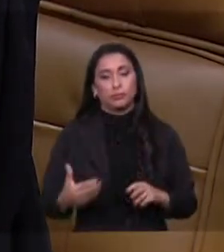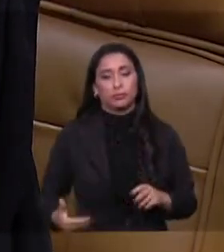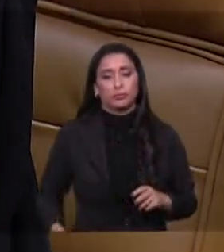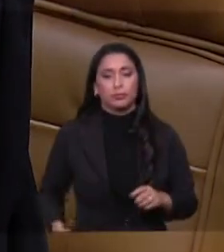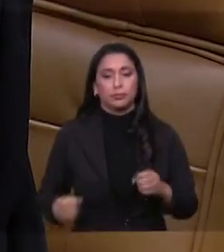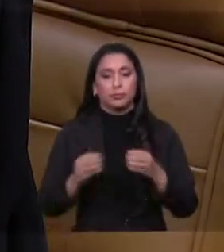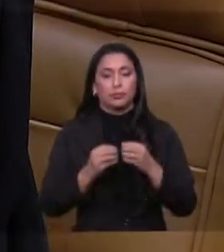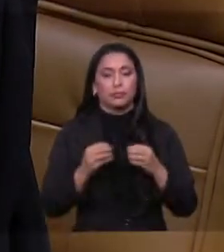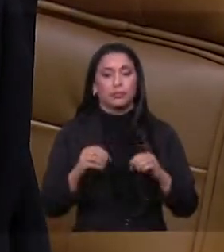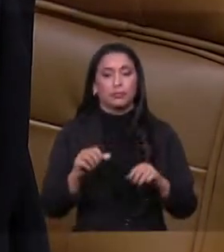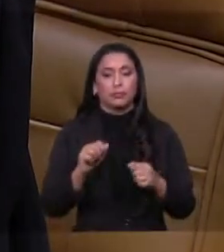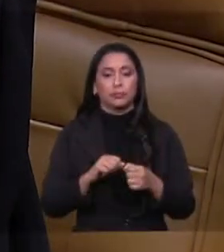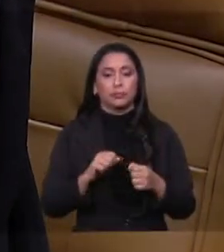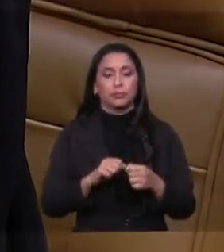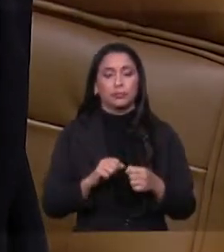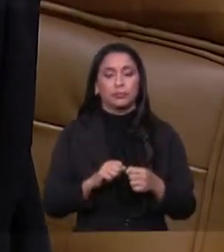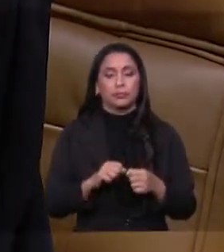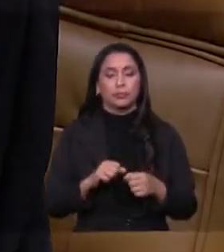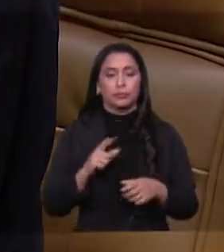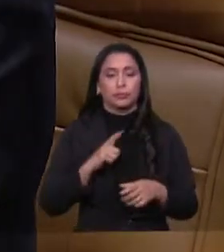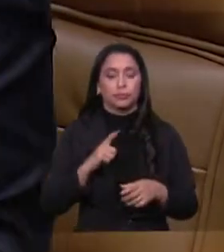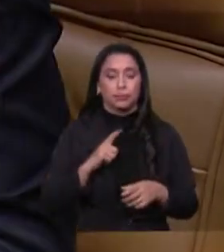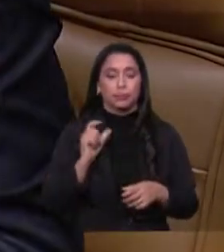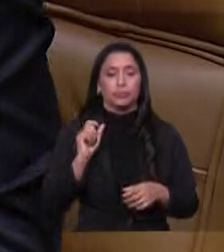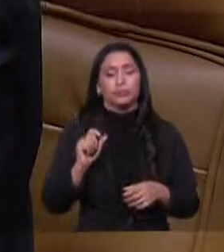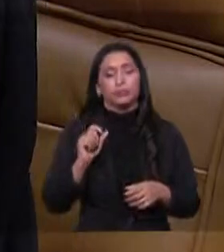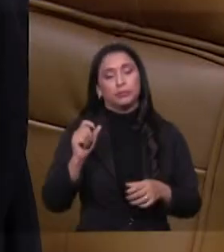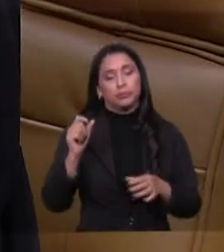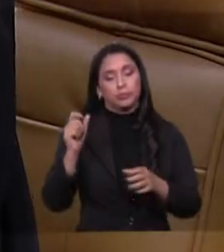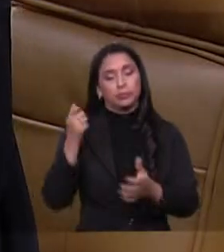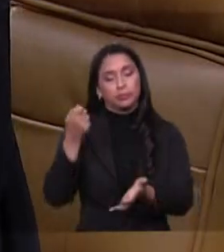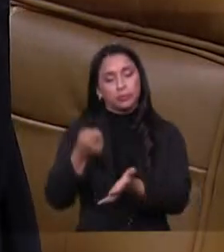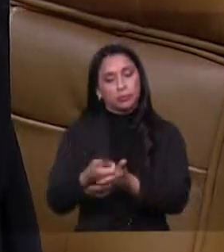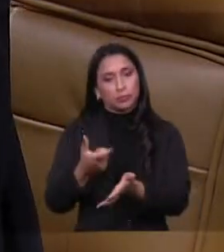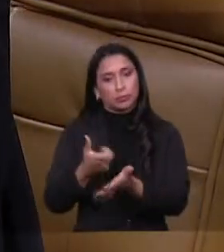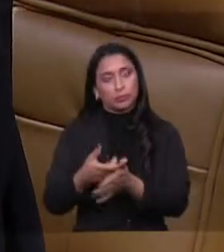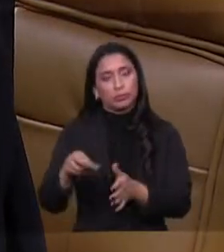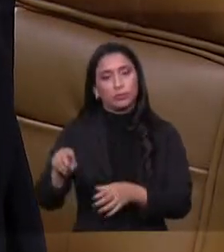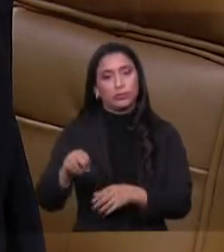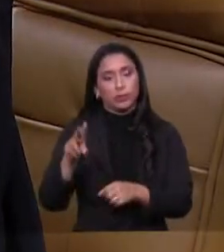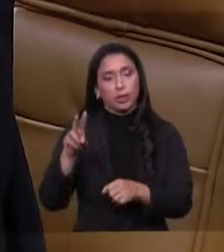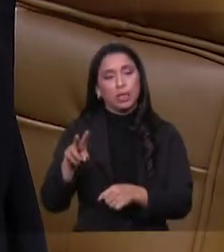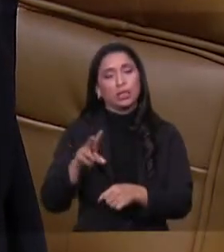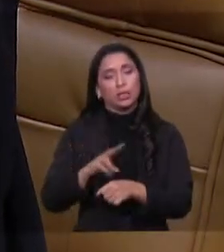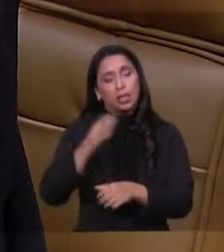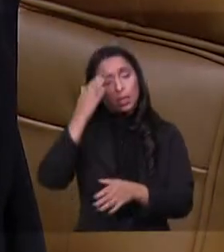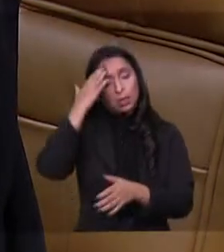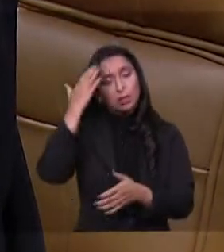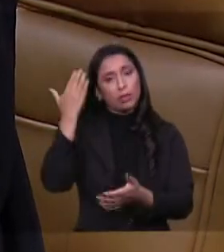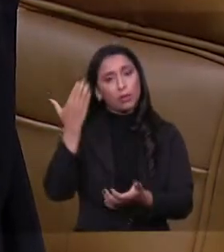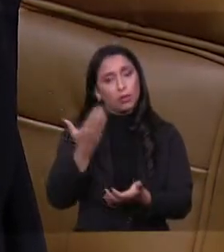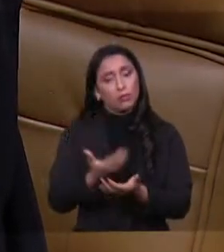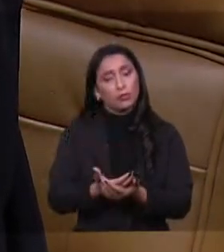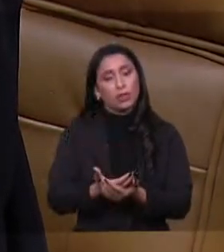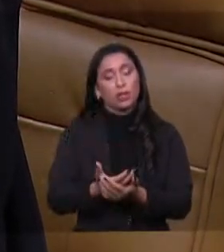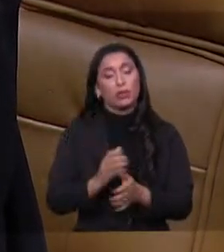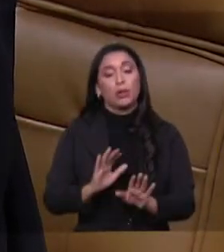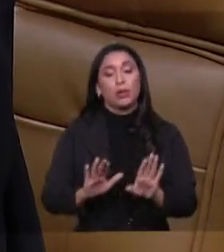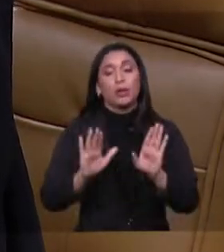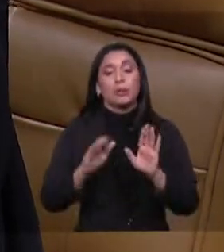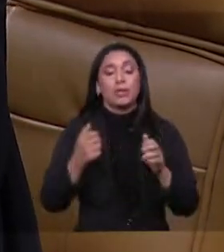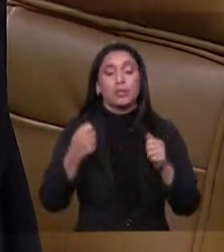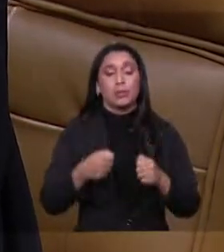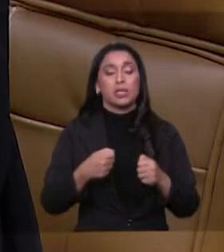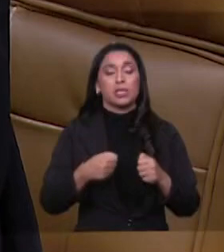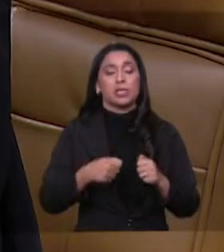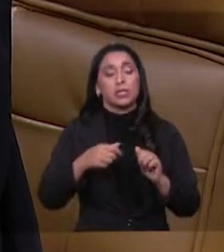danos causados ao particular de boa-fé, em respeito ao princípio da proteção à confiança, desde que presente os